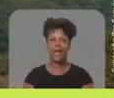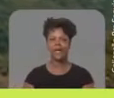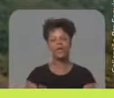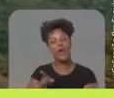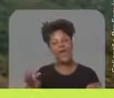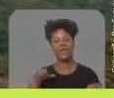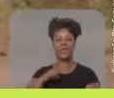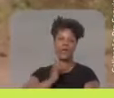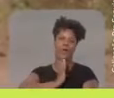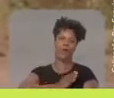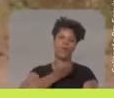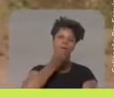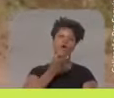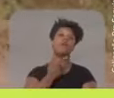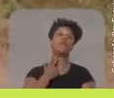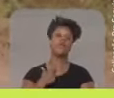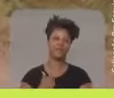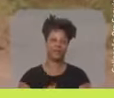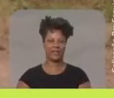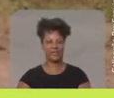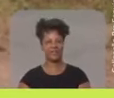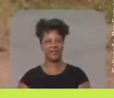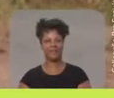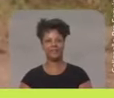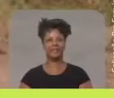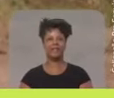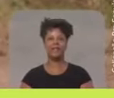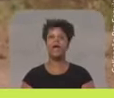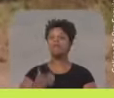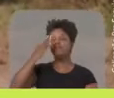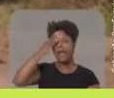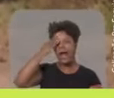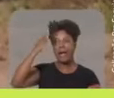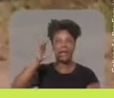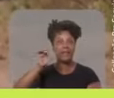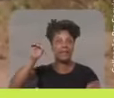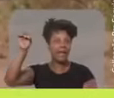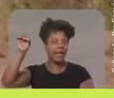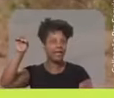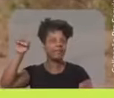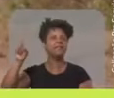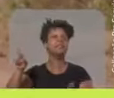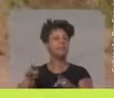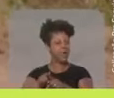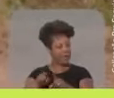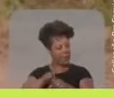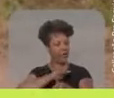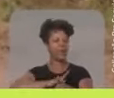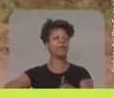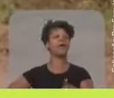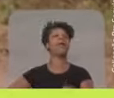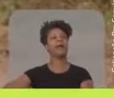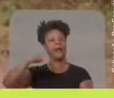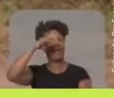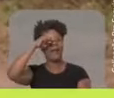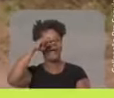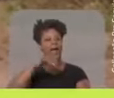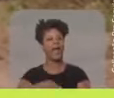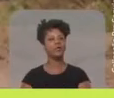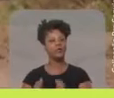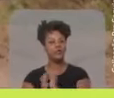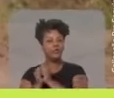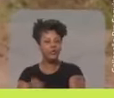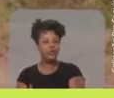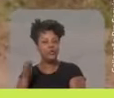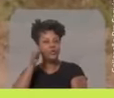boa vontade com todo mundo. E nós temos muito a agradecer a Deus e nosso governador Ronaldo Caiado